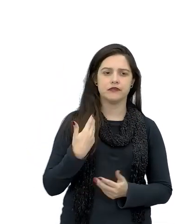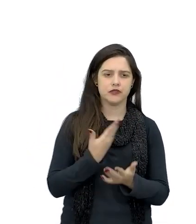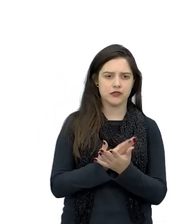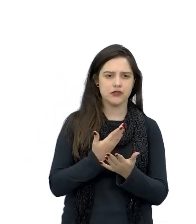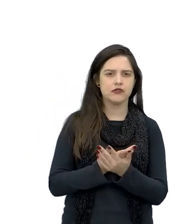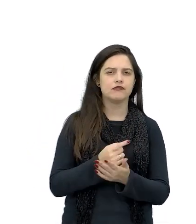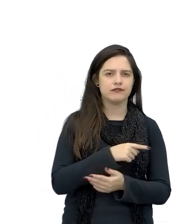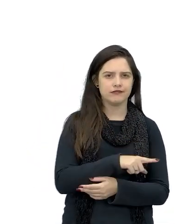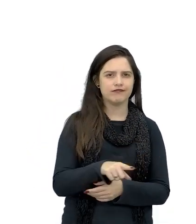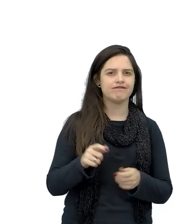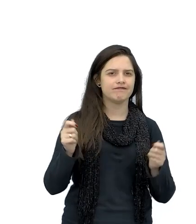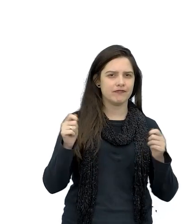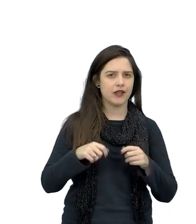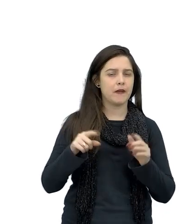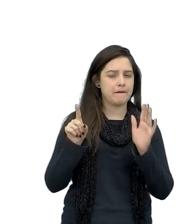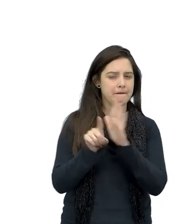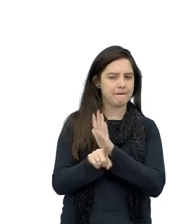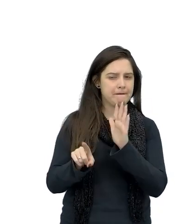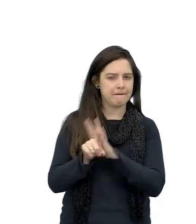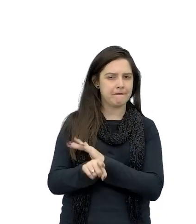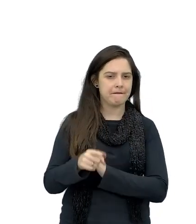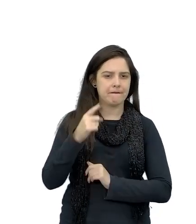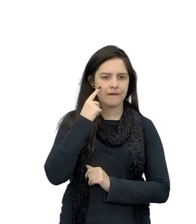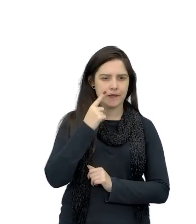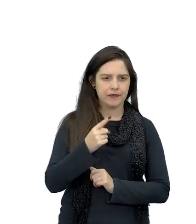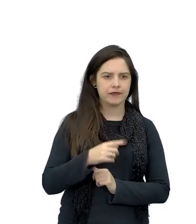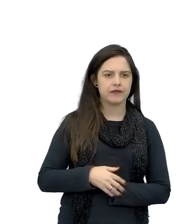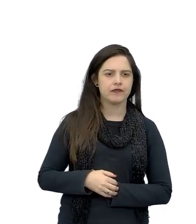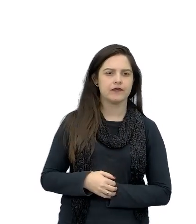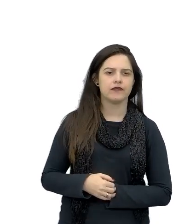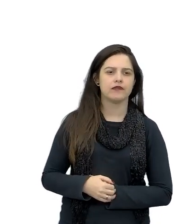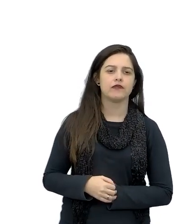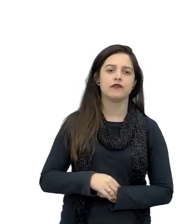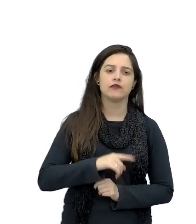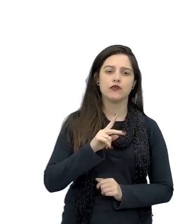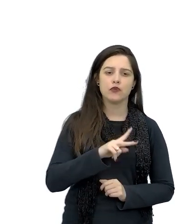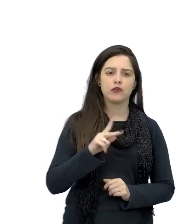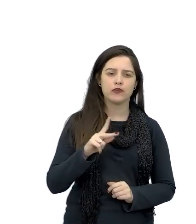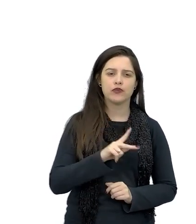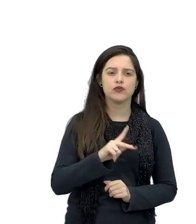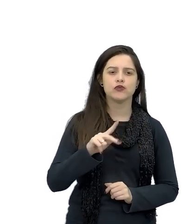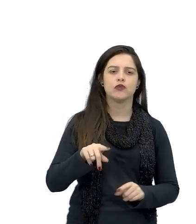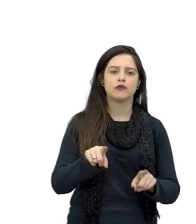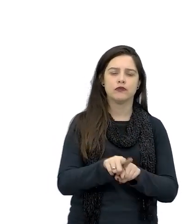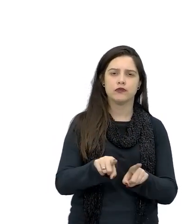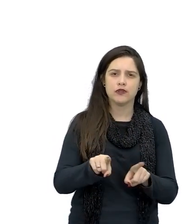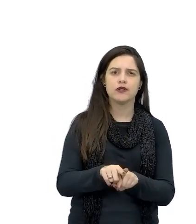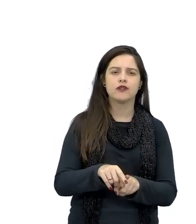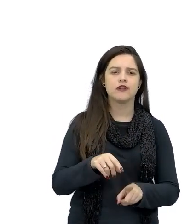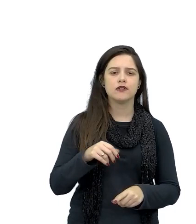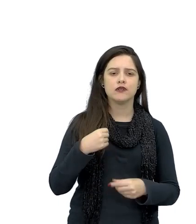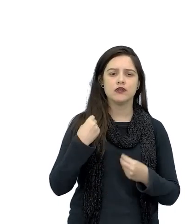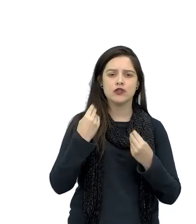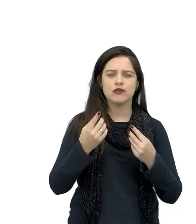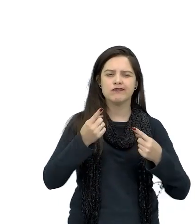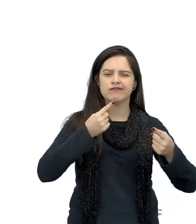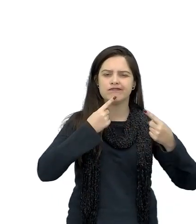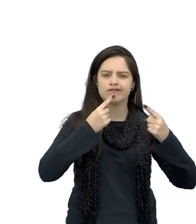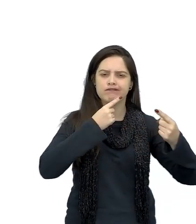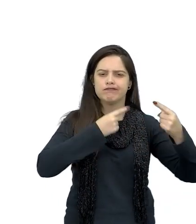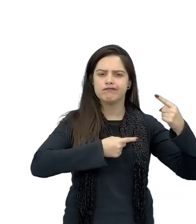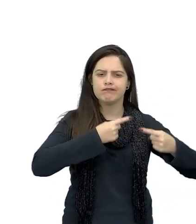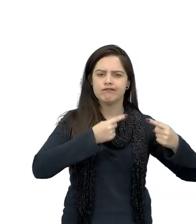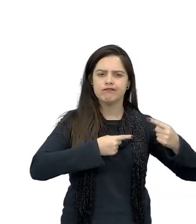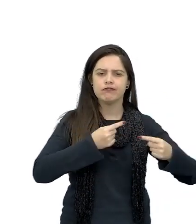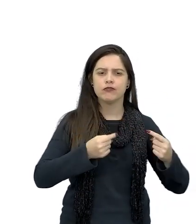estudantes irão aprender nesta aula. Aqui o seu professor, sua professora, irá discutir